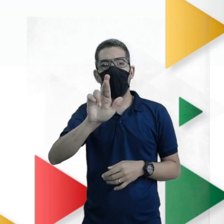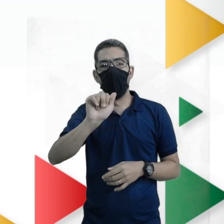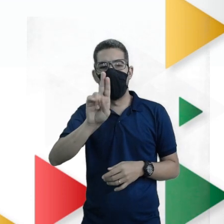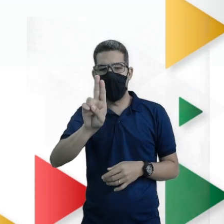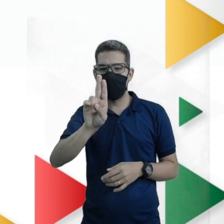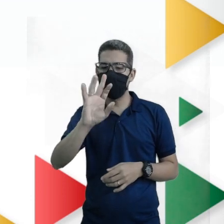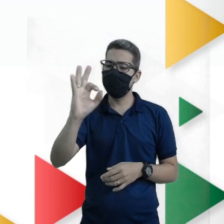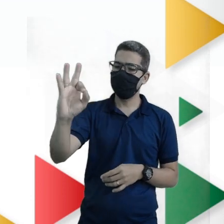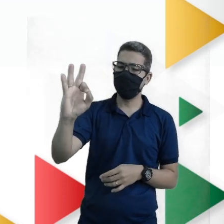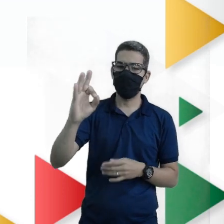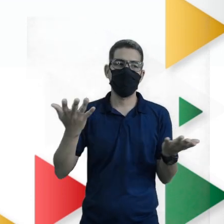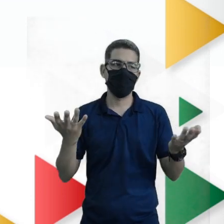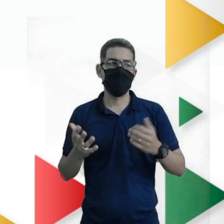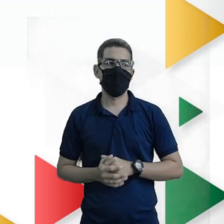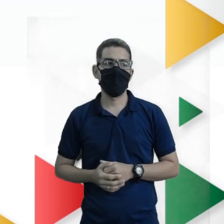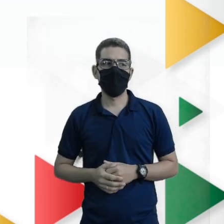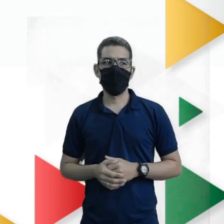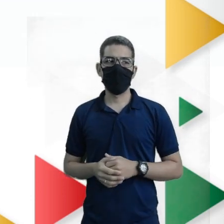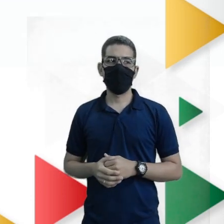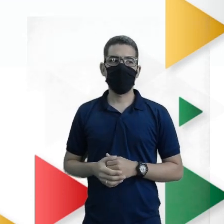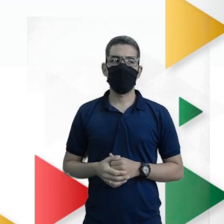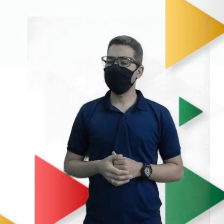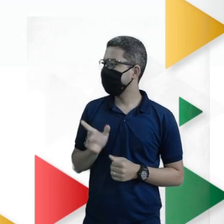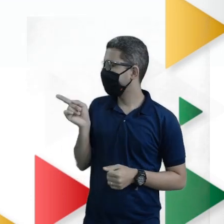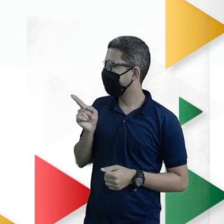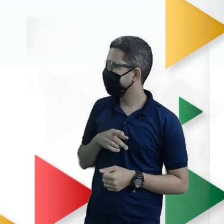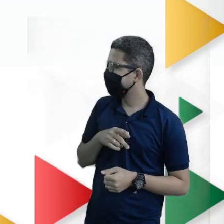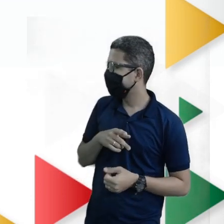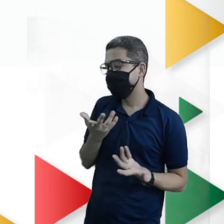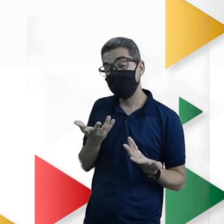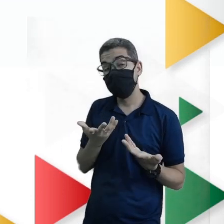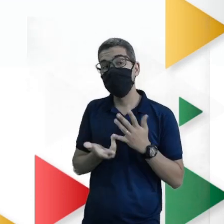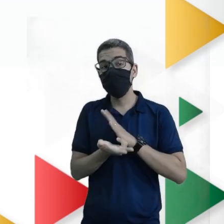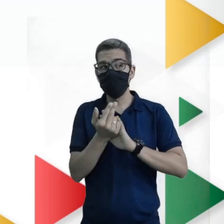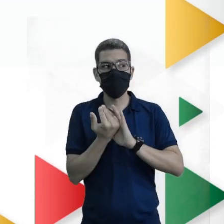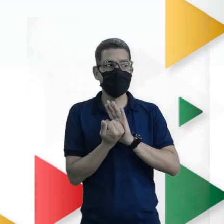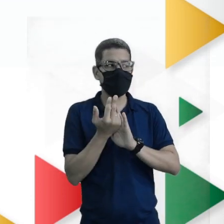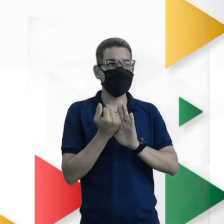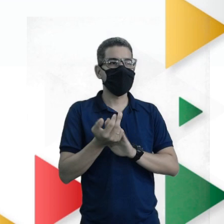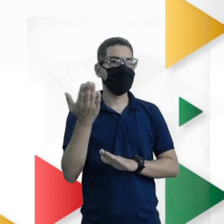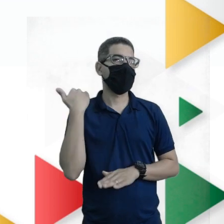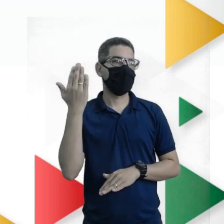bom? Então tá aí a imagem, quer dizer, eu acho que era a imagem do Hiparco na época.